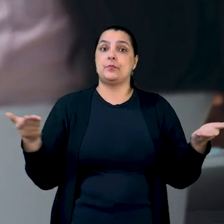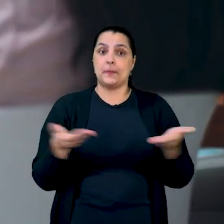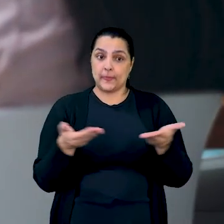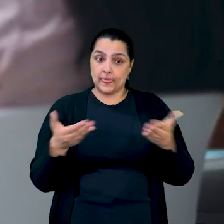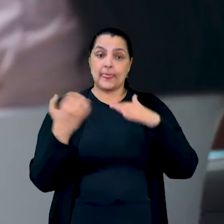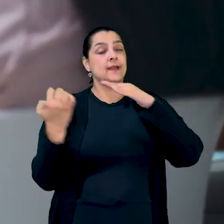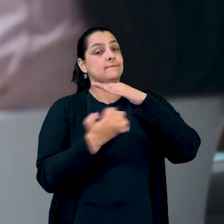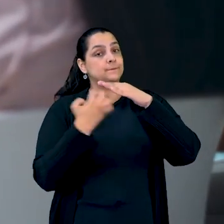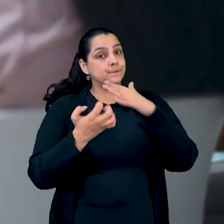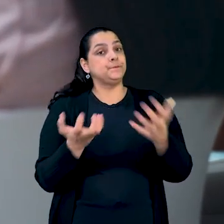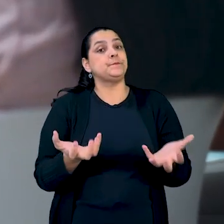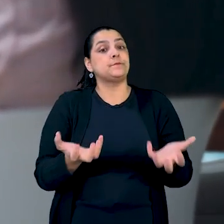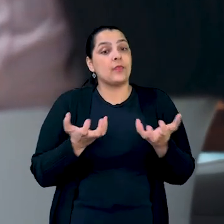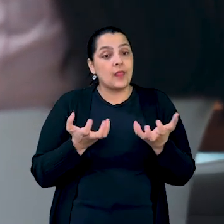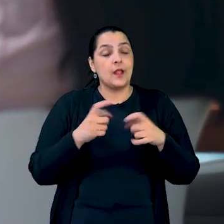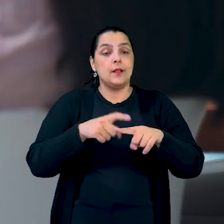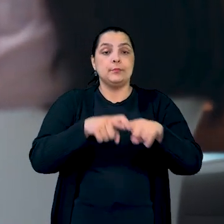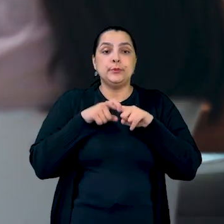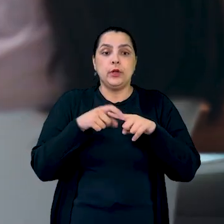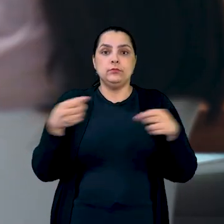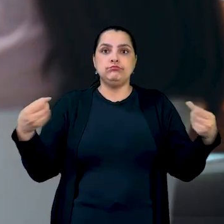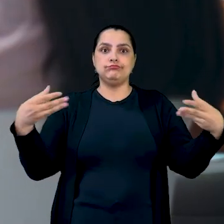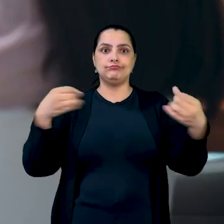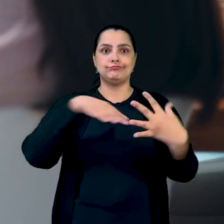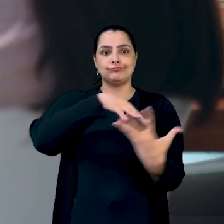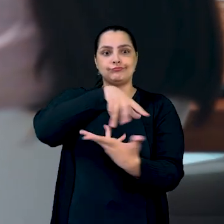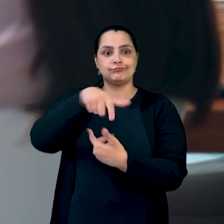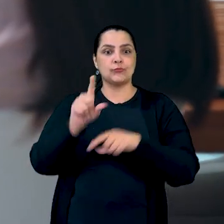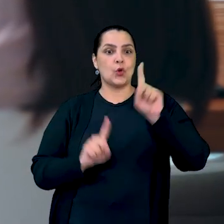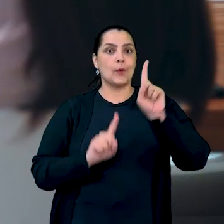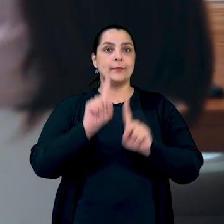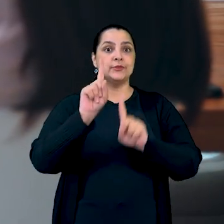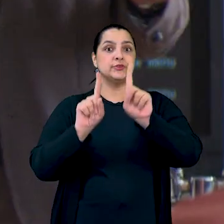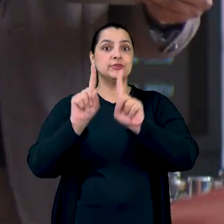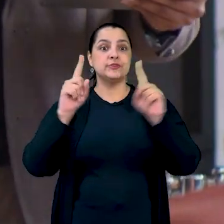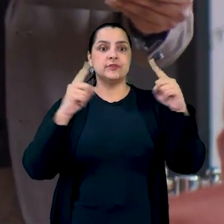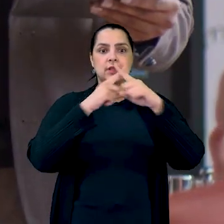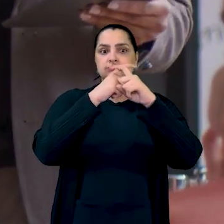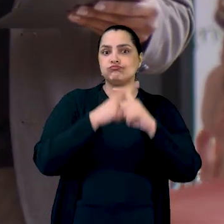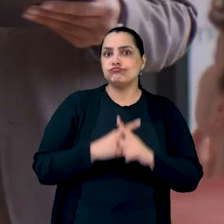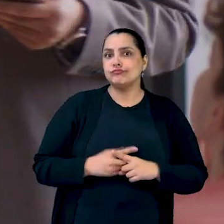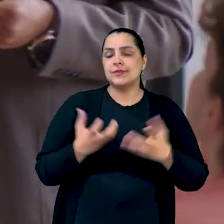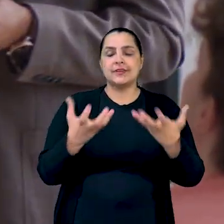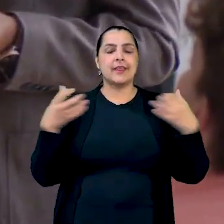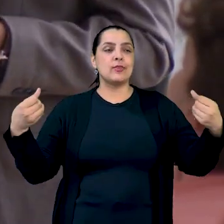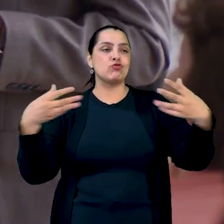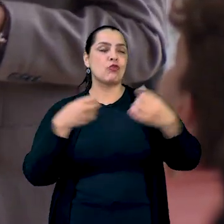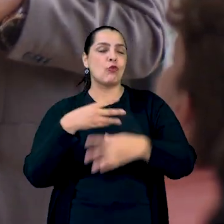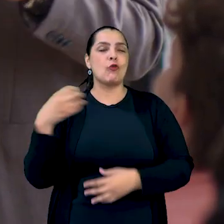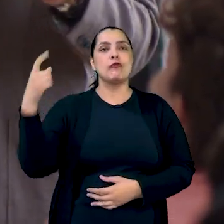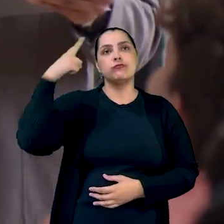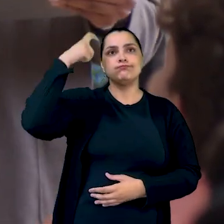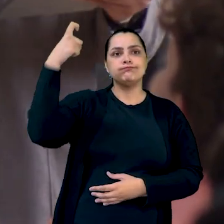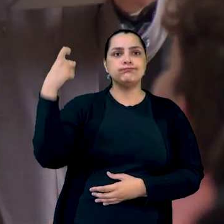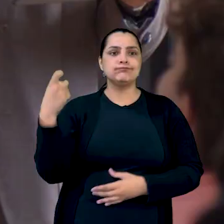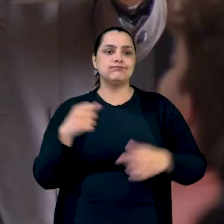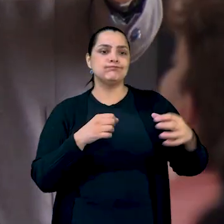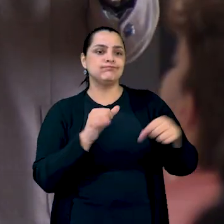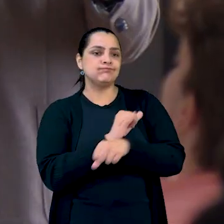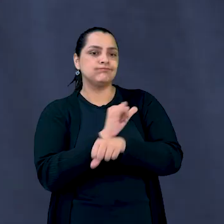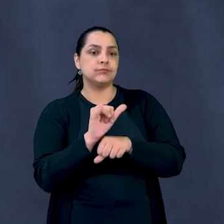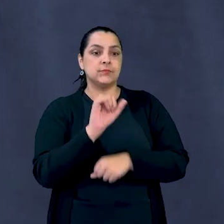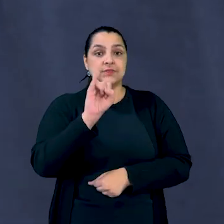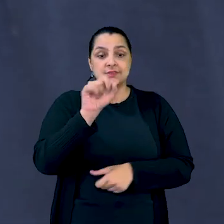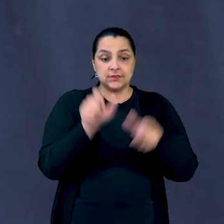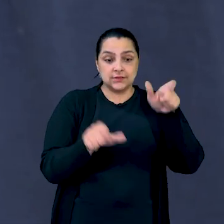hoje, né, as empresas querem, por conta dessa globalização, tanta competitividade. Todo mundo quer inovar, todo mundo quer criar coisas novas, e